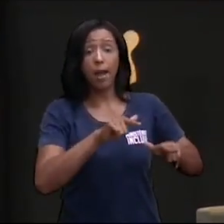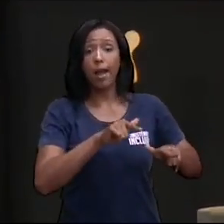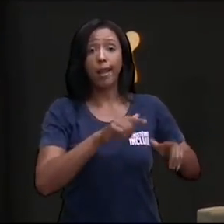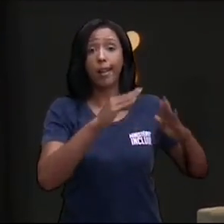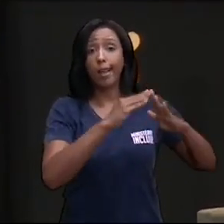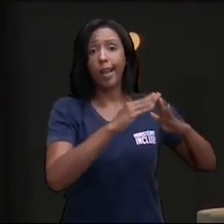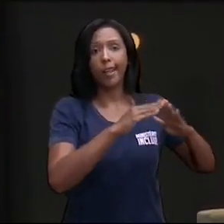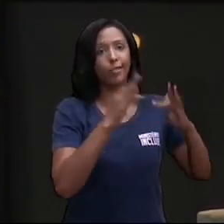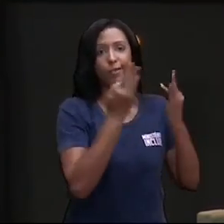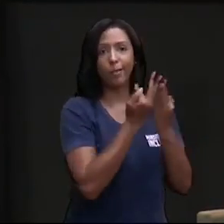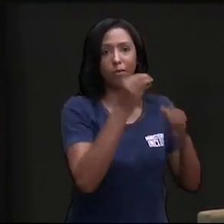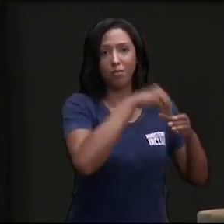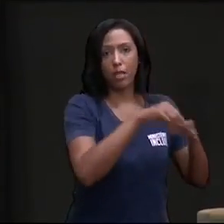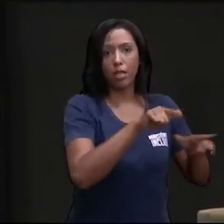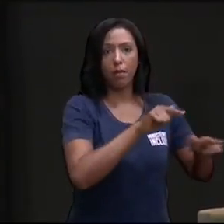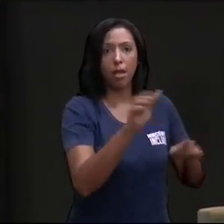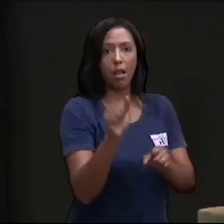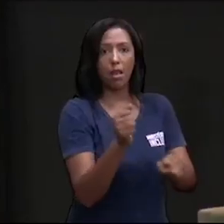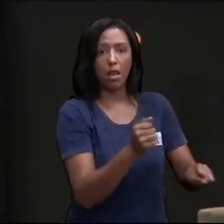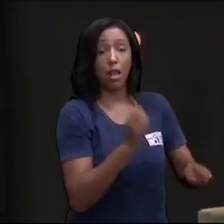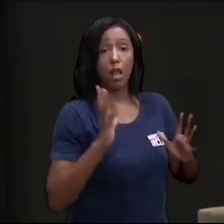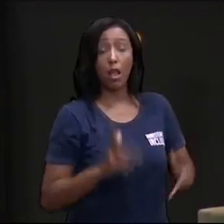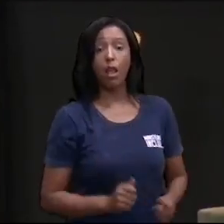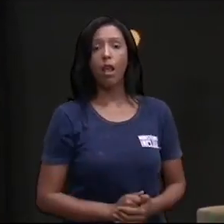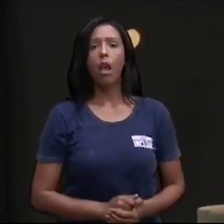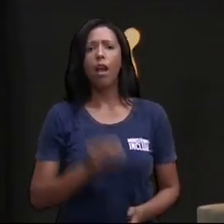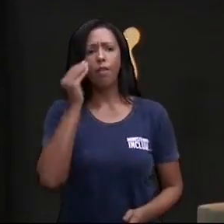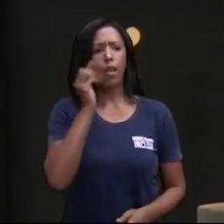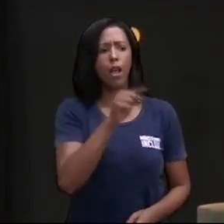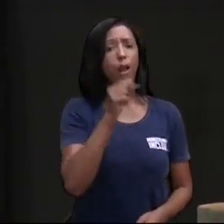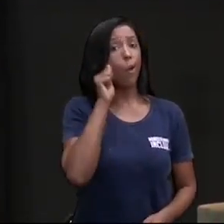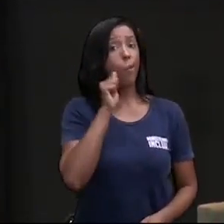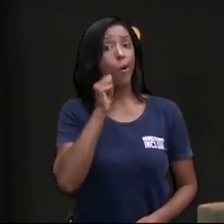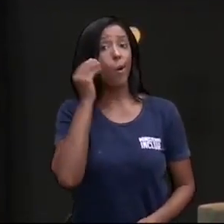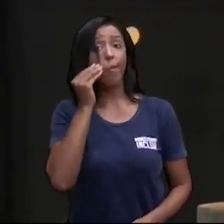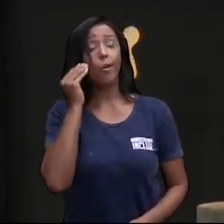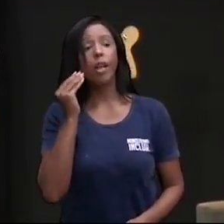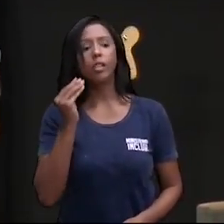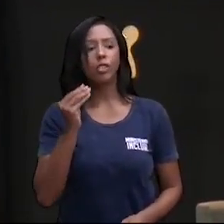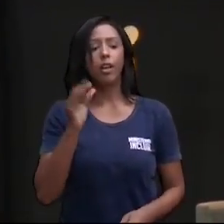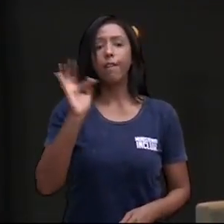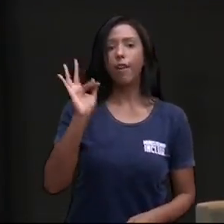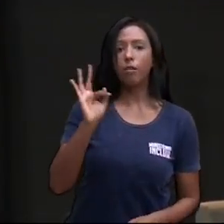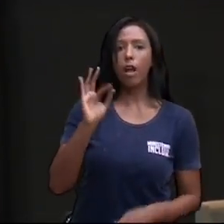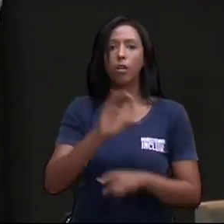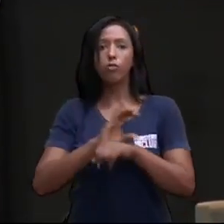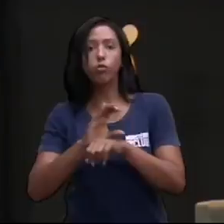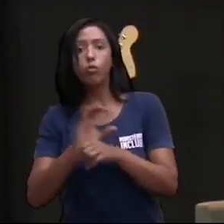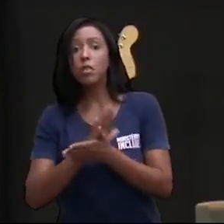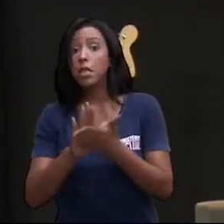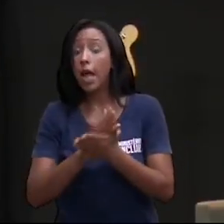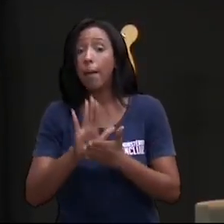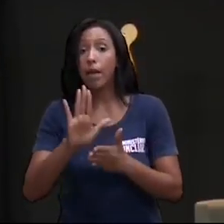você olha para ela você falar uma mulher que não teve oportunidade fazer uma faculdade fazer um curso fazer isso mas quando abre a